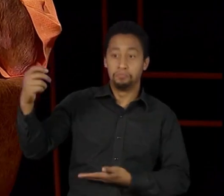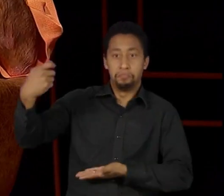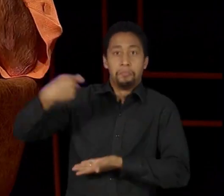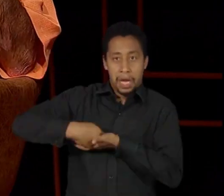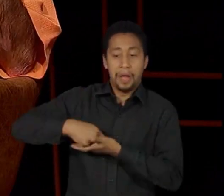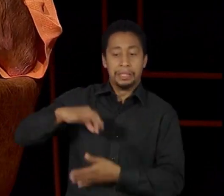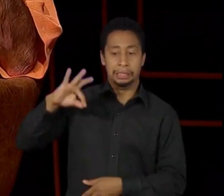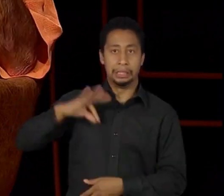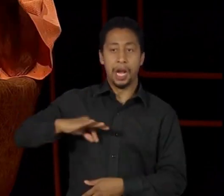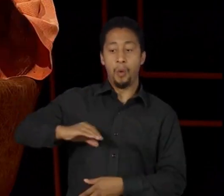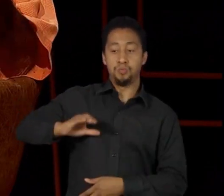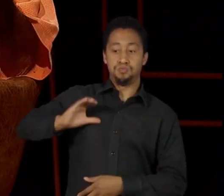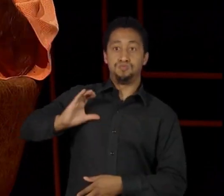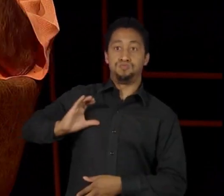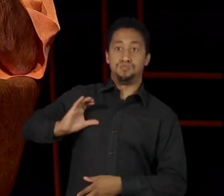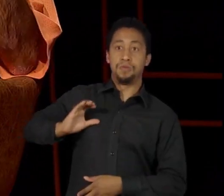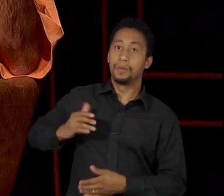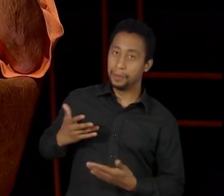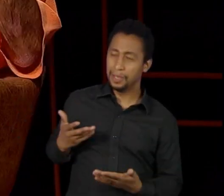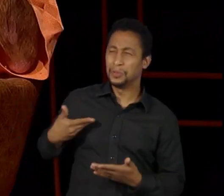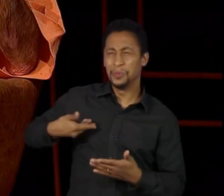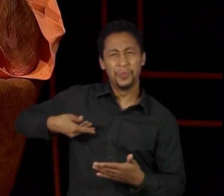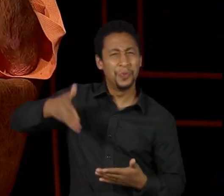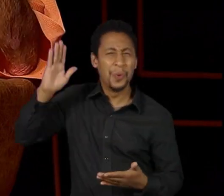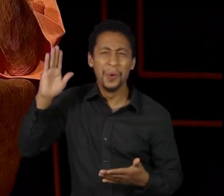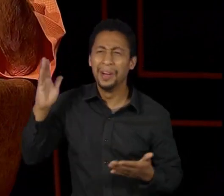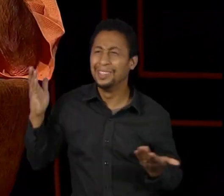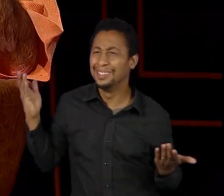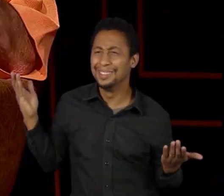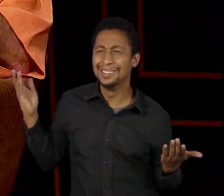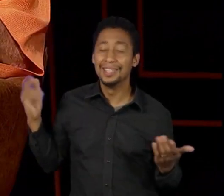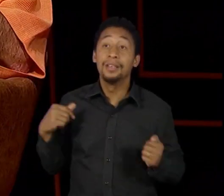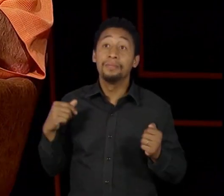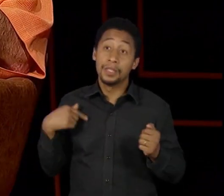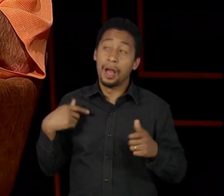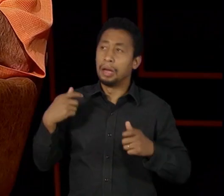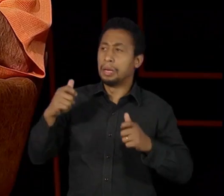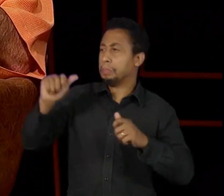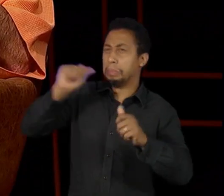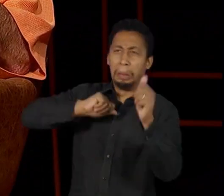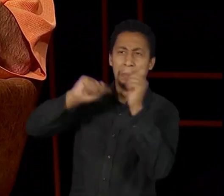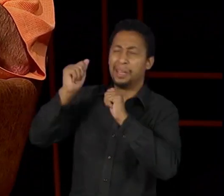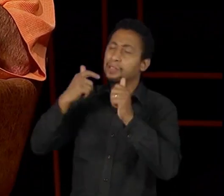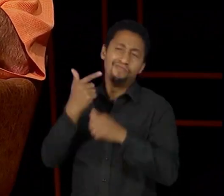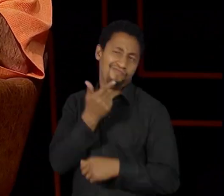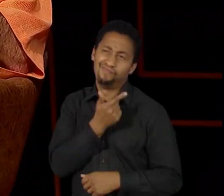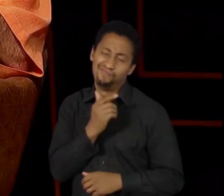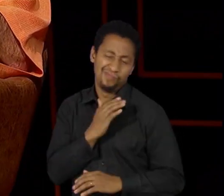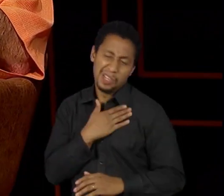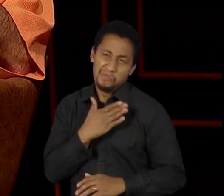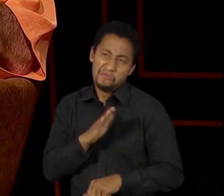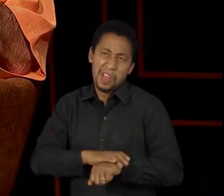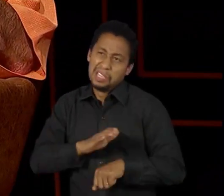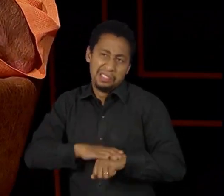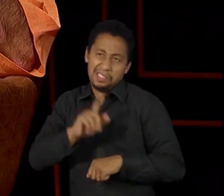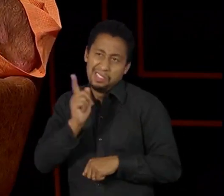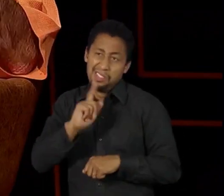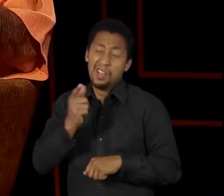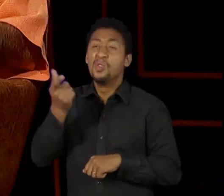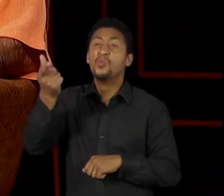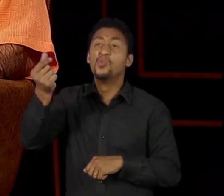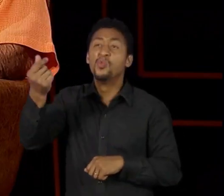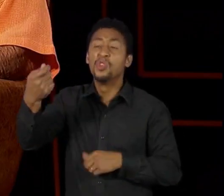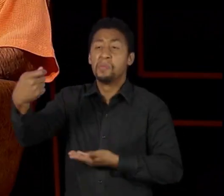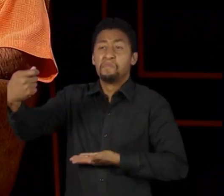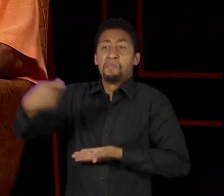legal, nós fomos, e eu, por não beber, por não fazer mais bagunça nem nada, guardei aquele dinheiro lá em dólar, que eu transformei em dólar depois, não